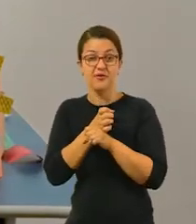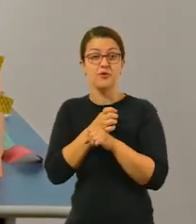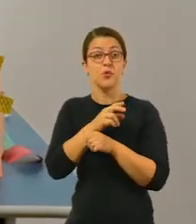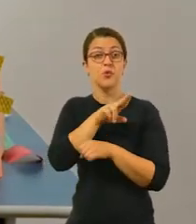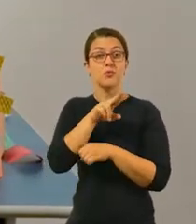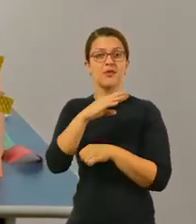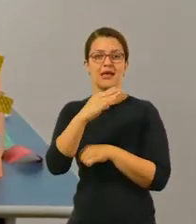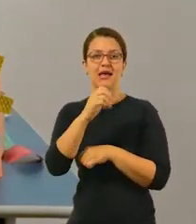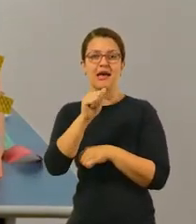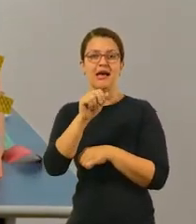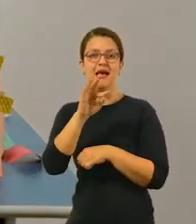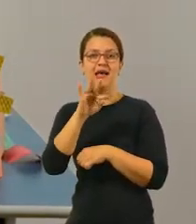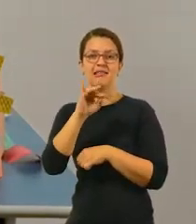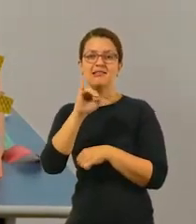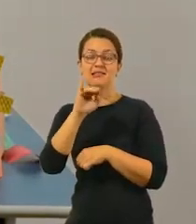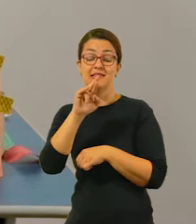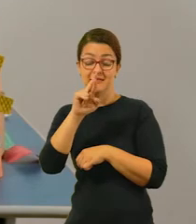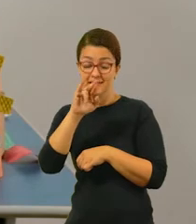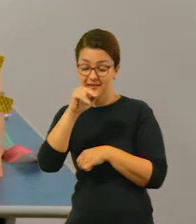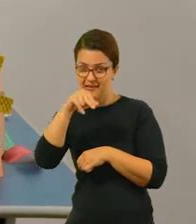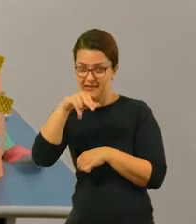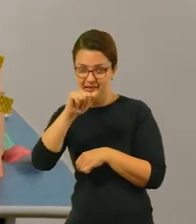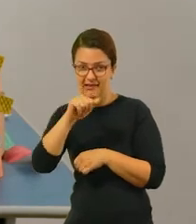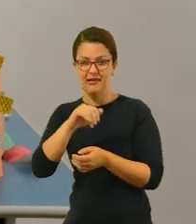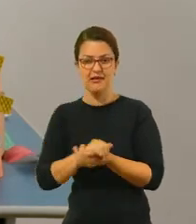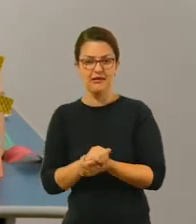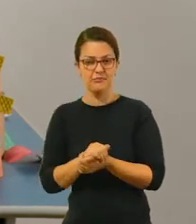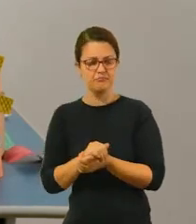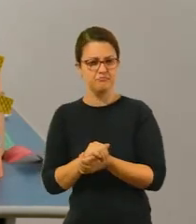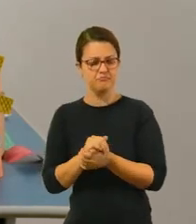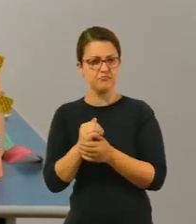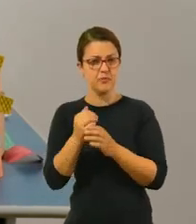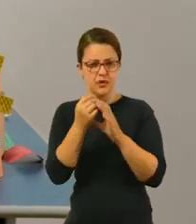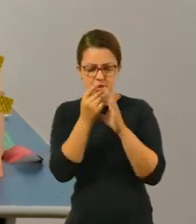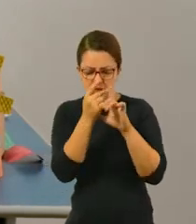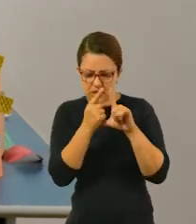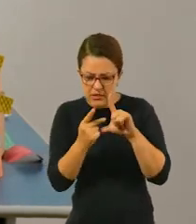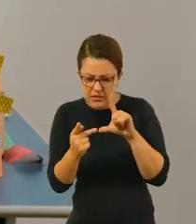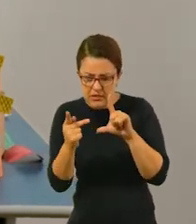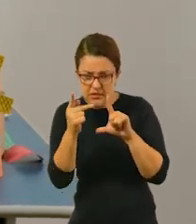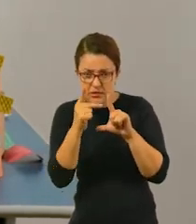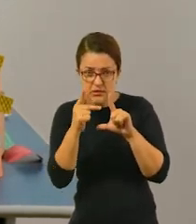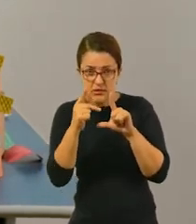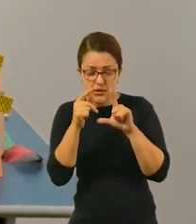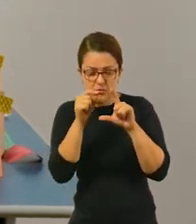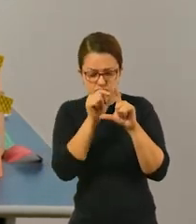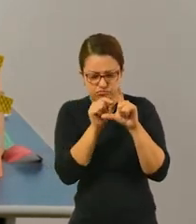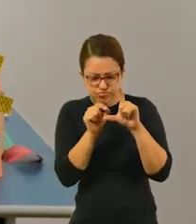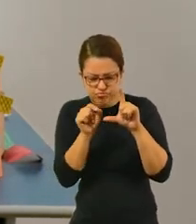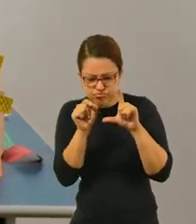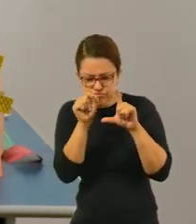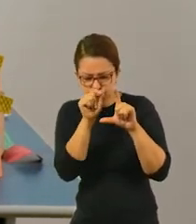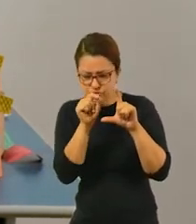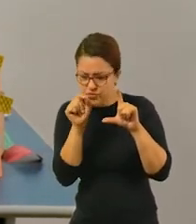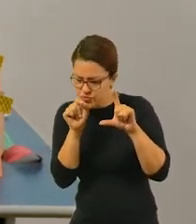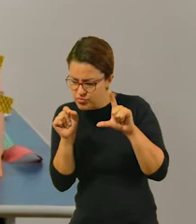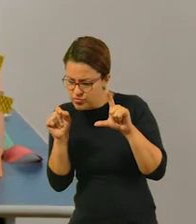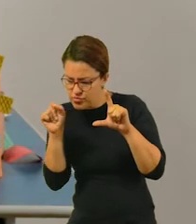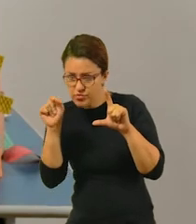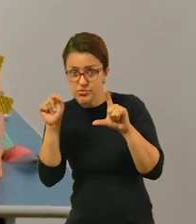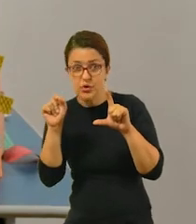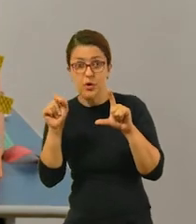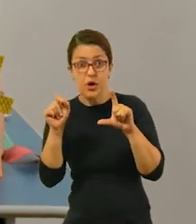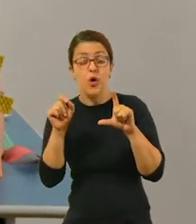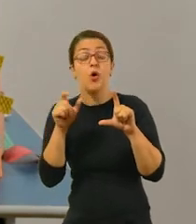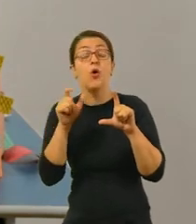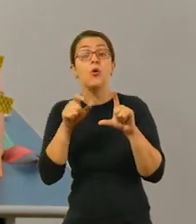Vocês podem fazer o desenho, tá? Não esquecendo que sempre essa parte, aonde estão os pontinhos, é aonde vocês